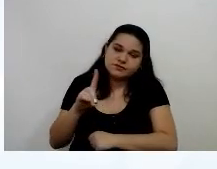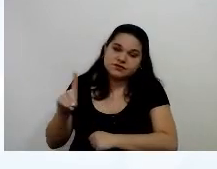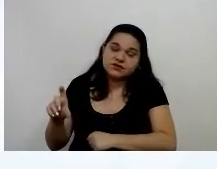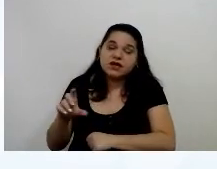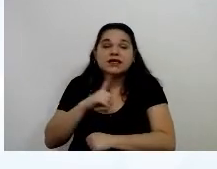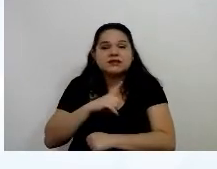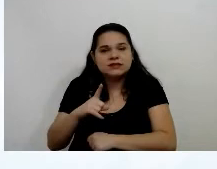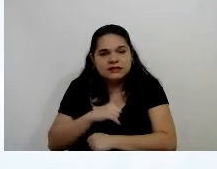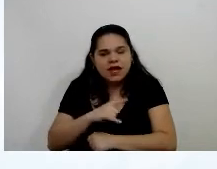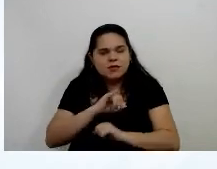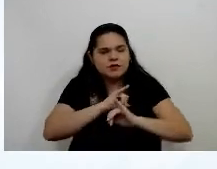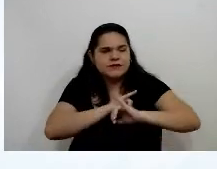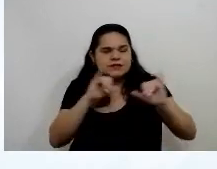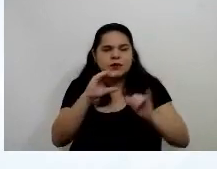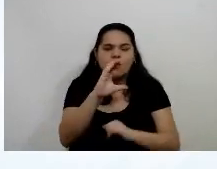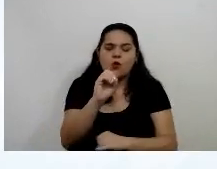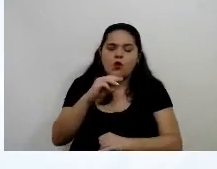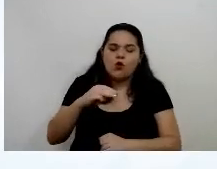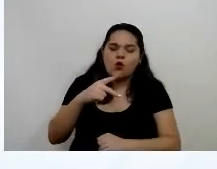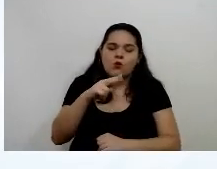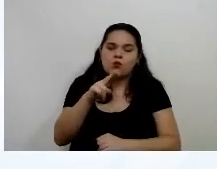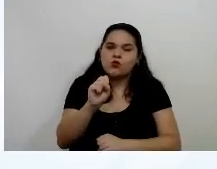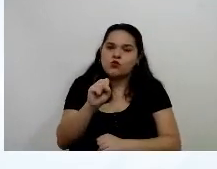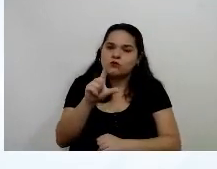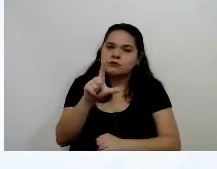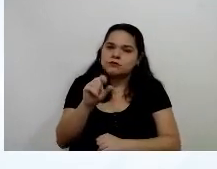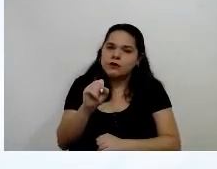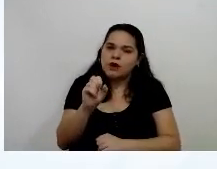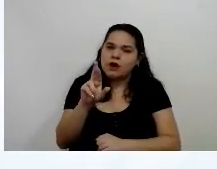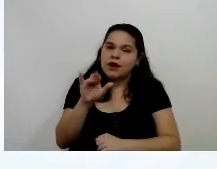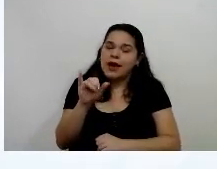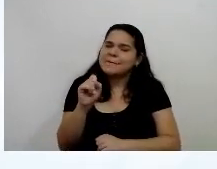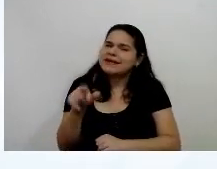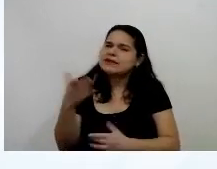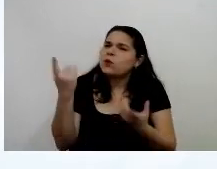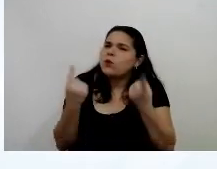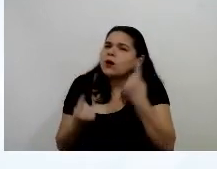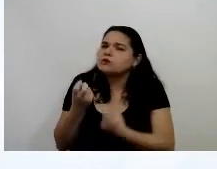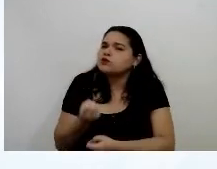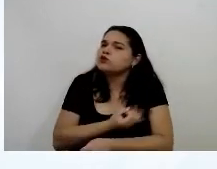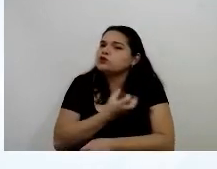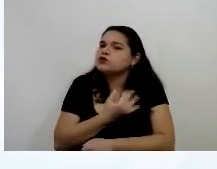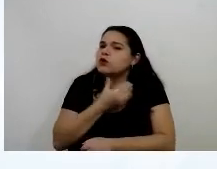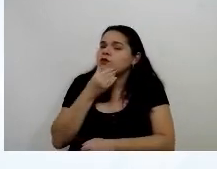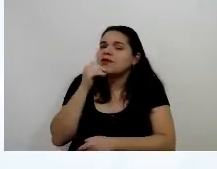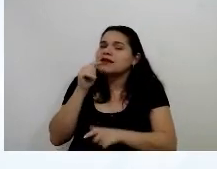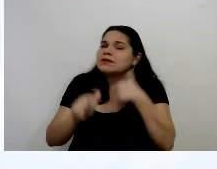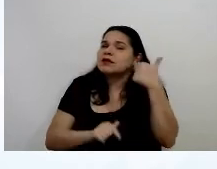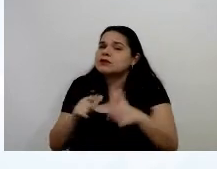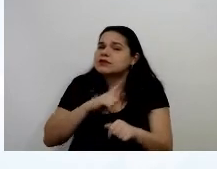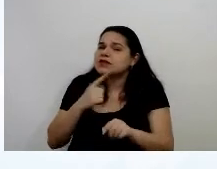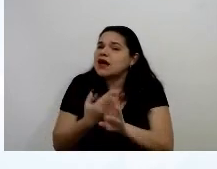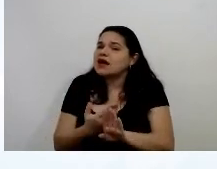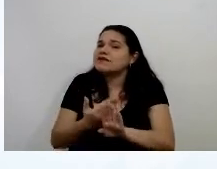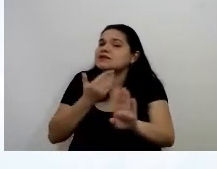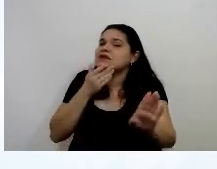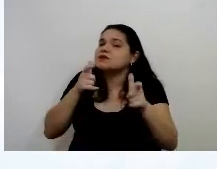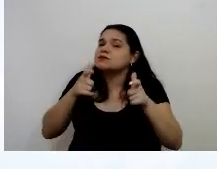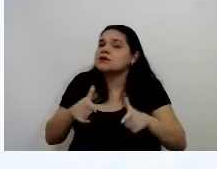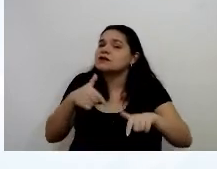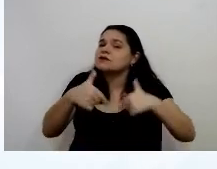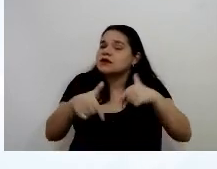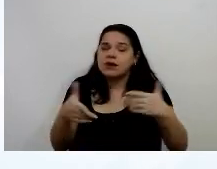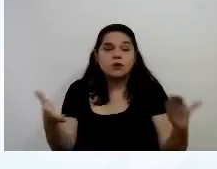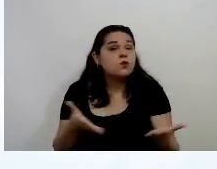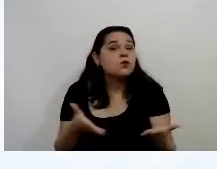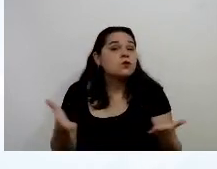assim, qual é o número de trabalhadores que hoje estão afastados dos ambientes de trabalho? Isso é importante. Aqueles trabalhadores